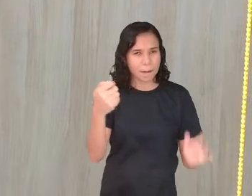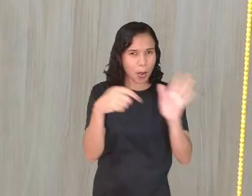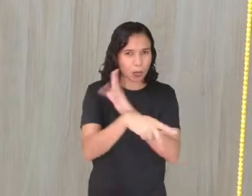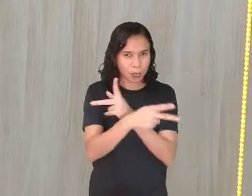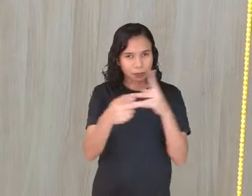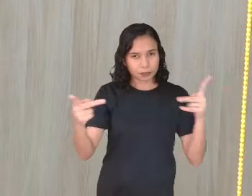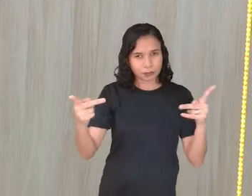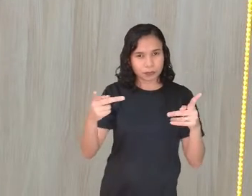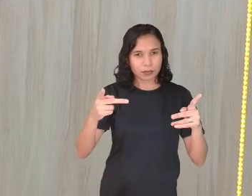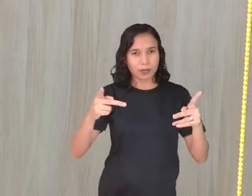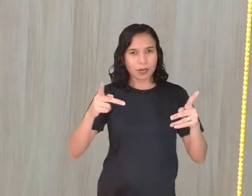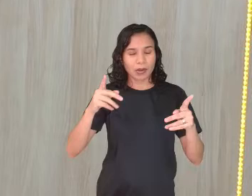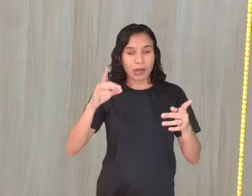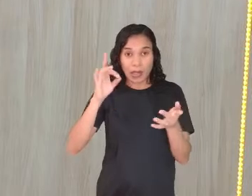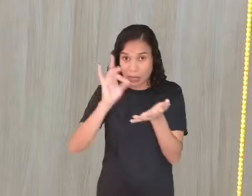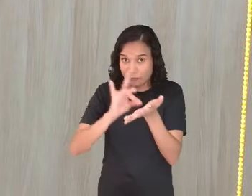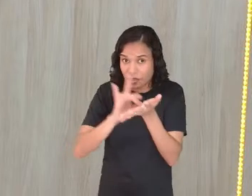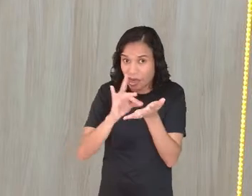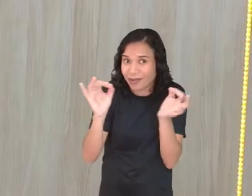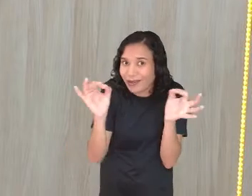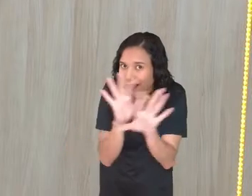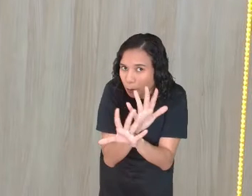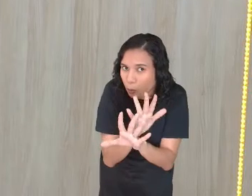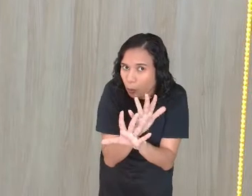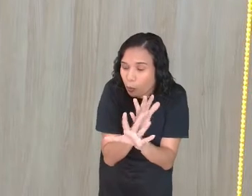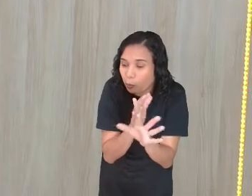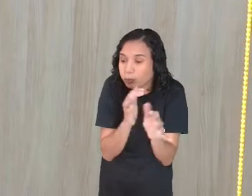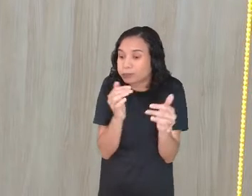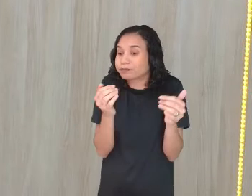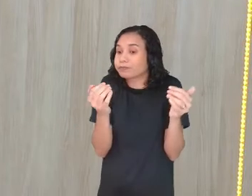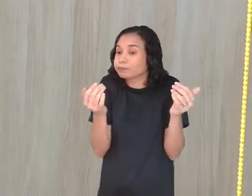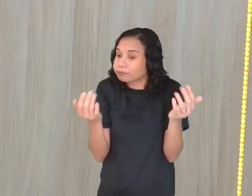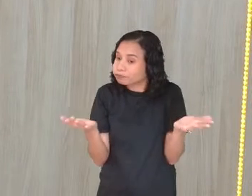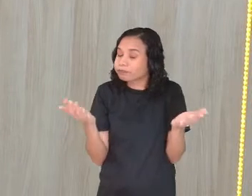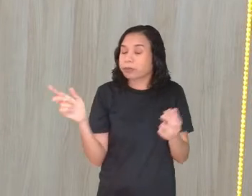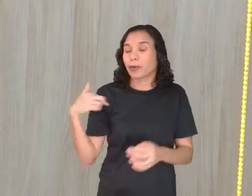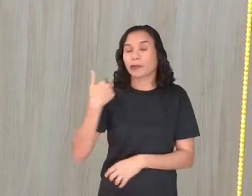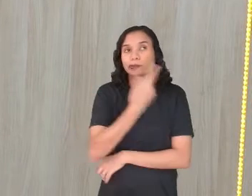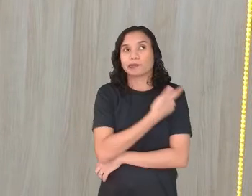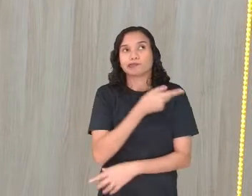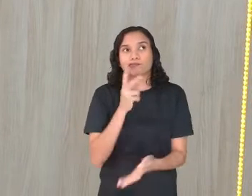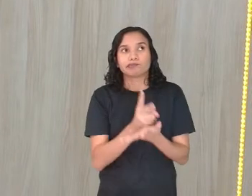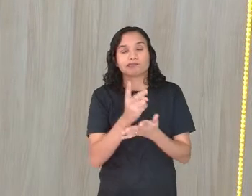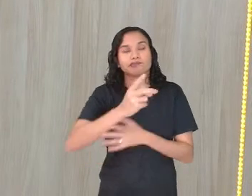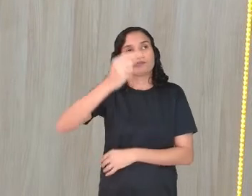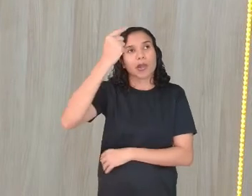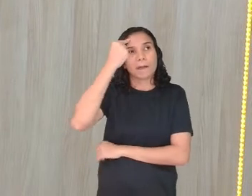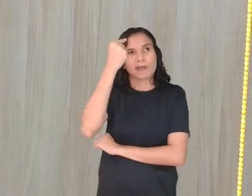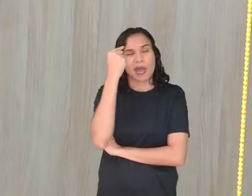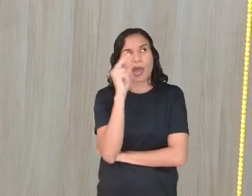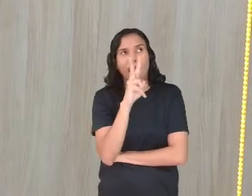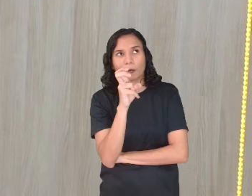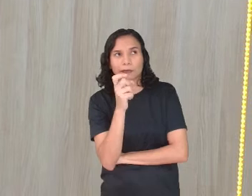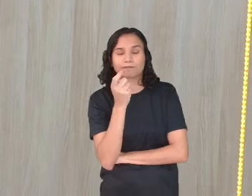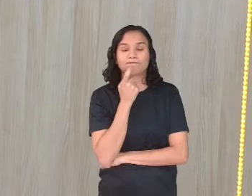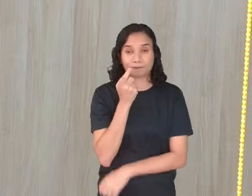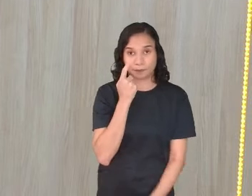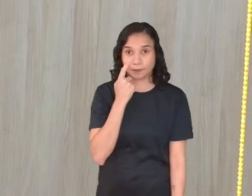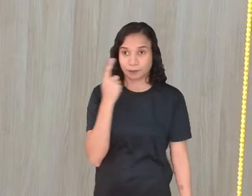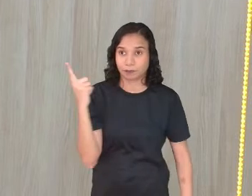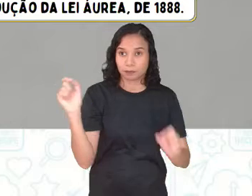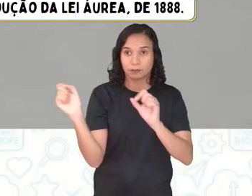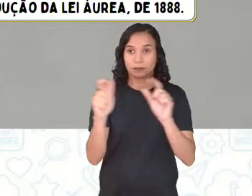pergunta. Que abolição foi essa, né, professor Giorgio? Que a gente sempre questiona essa questão. Mas vejam aí no slide,